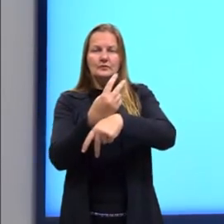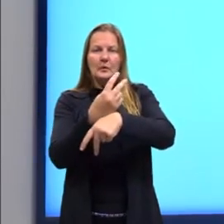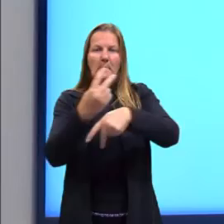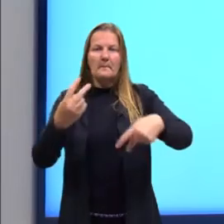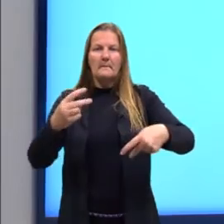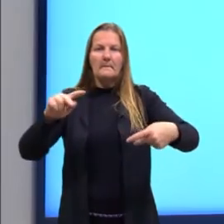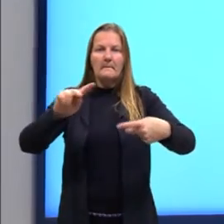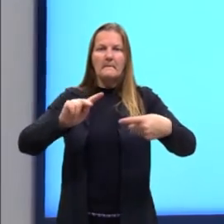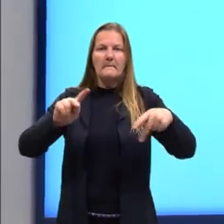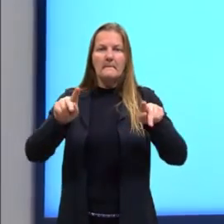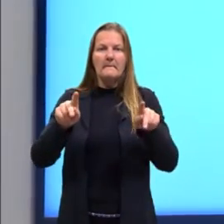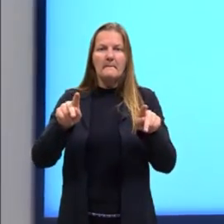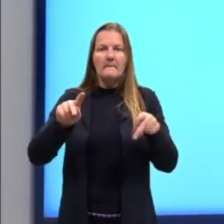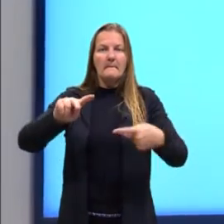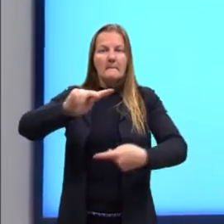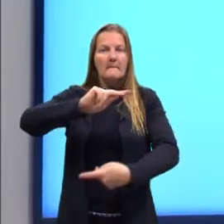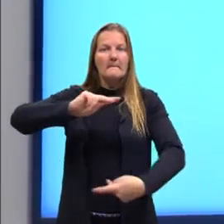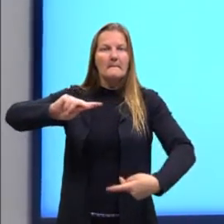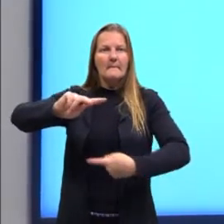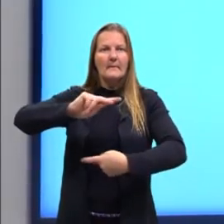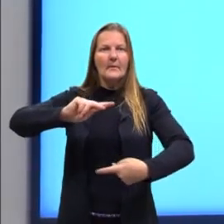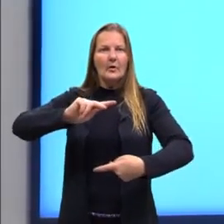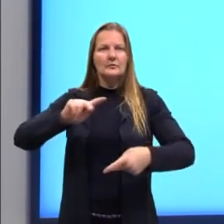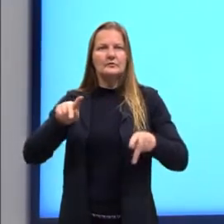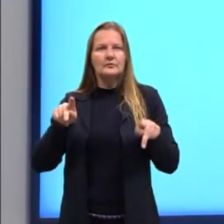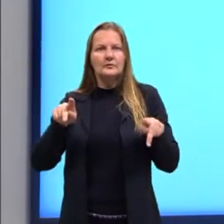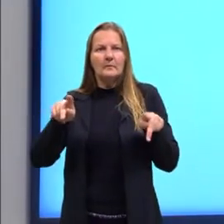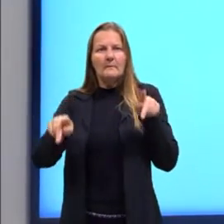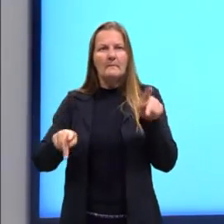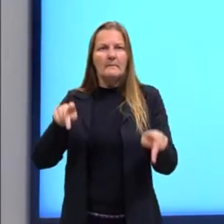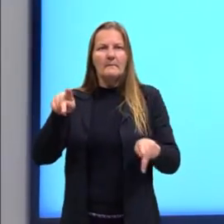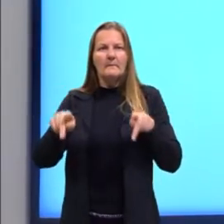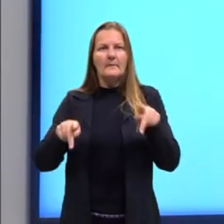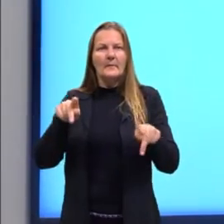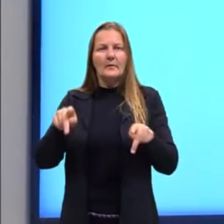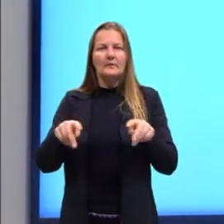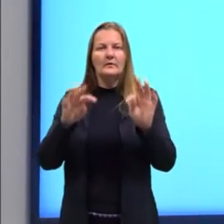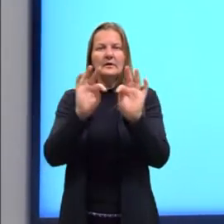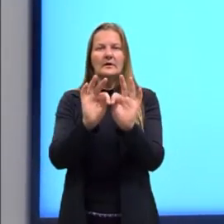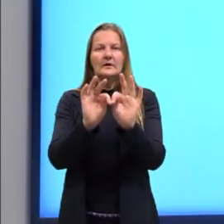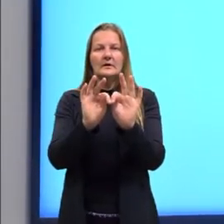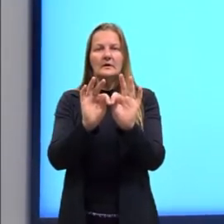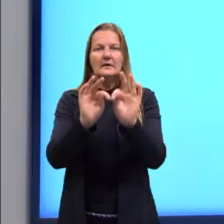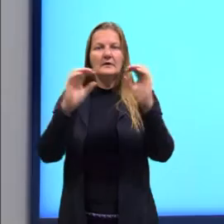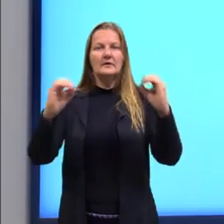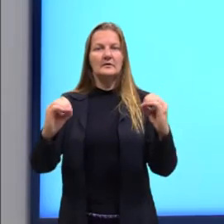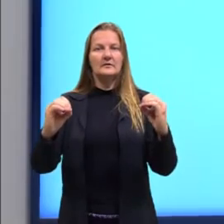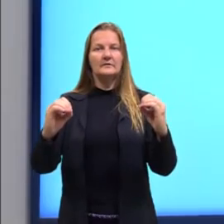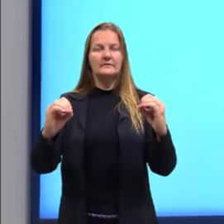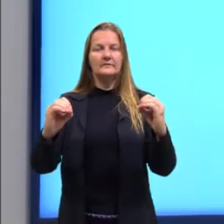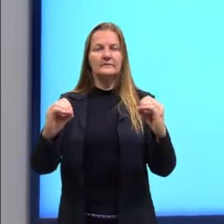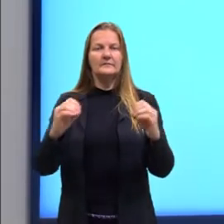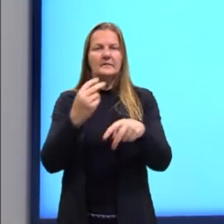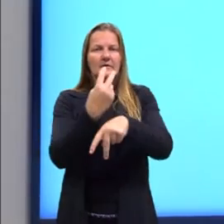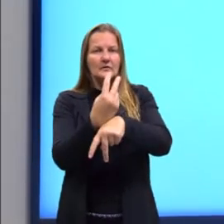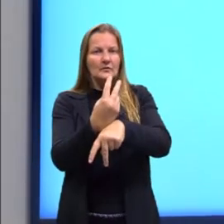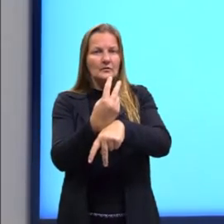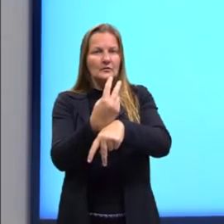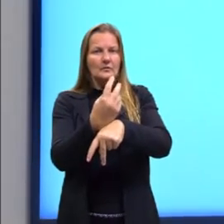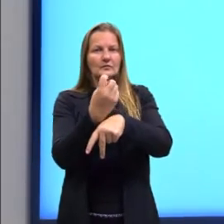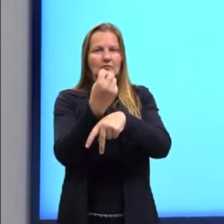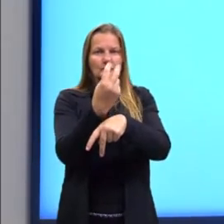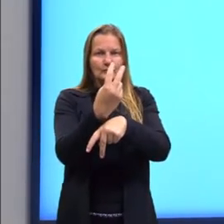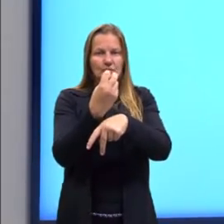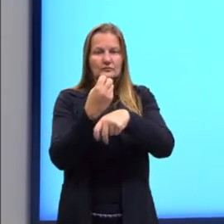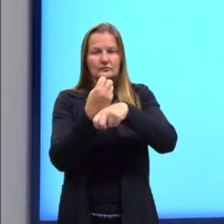opostos pessoal e na telófase ii-os cromossomos cada um com